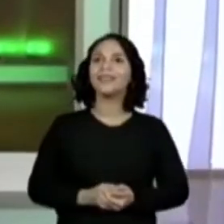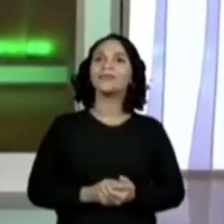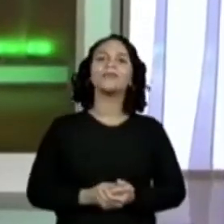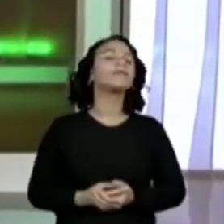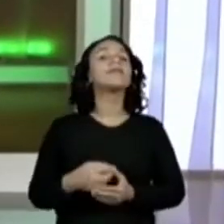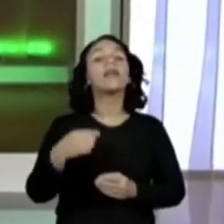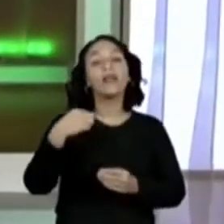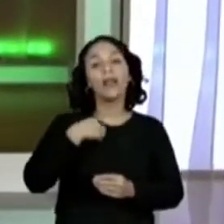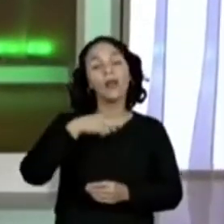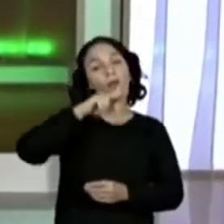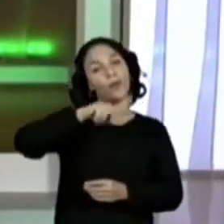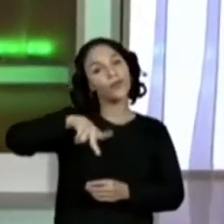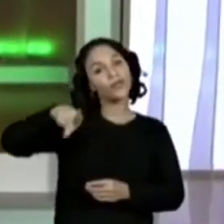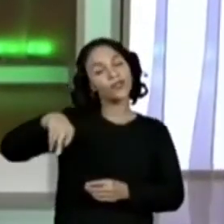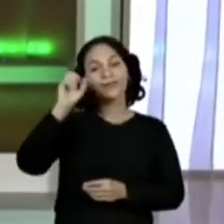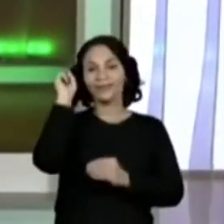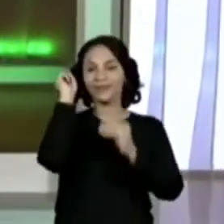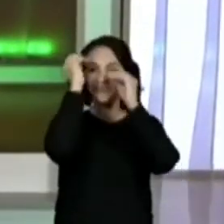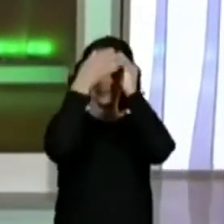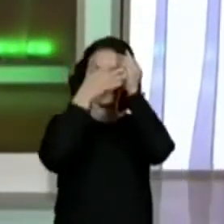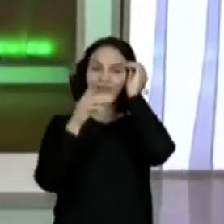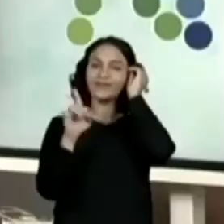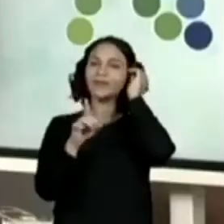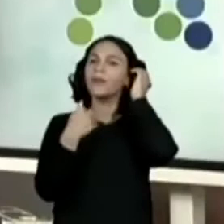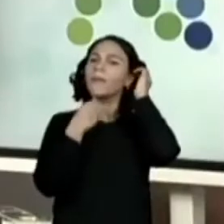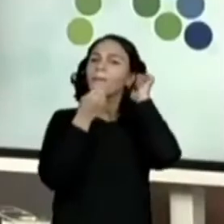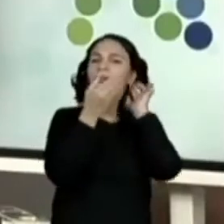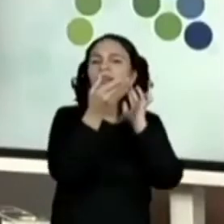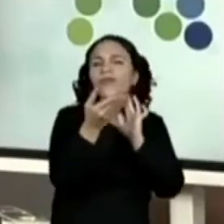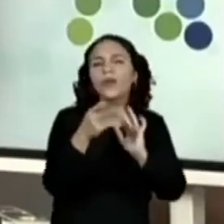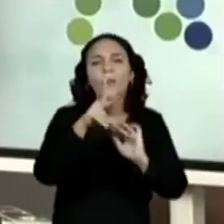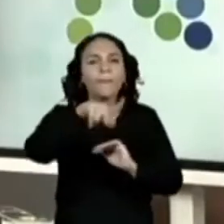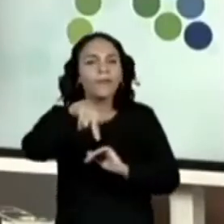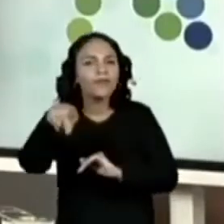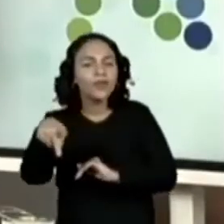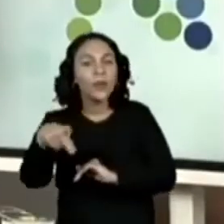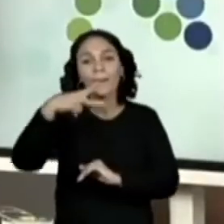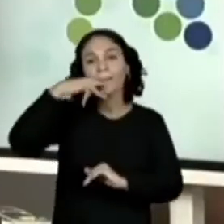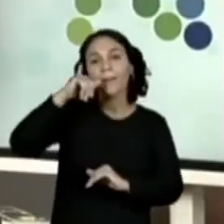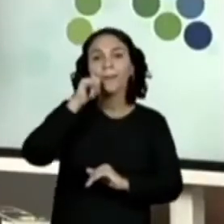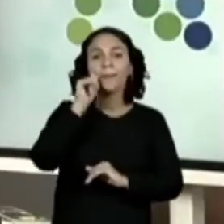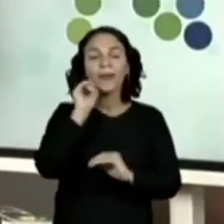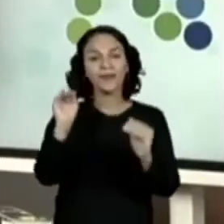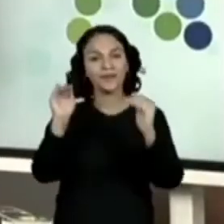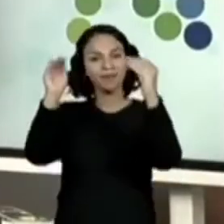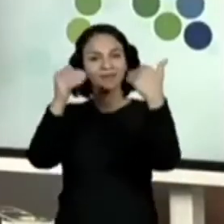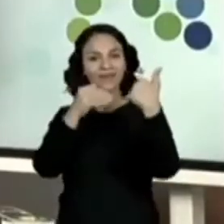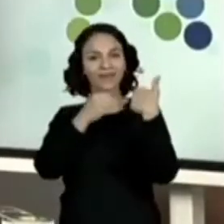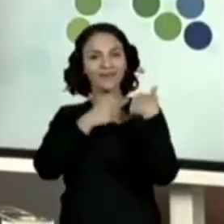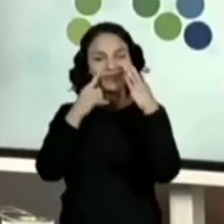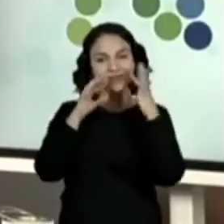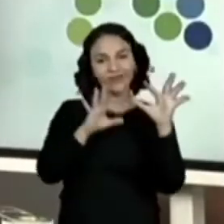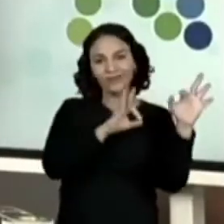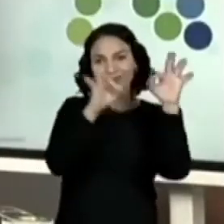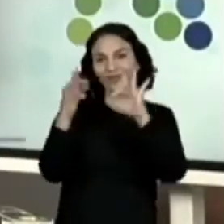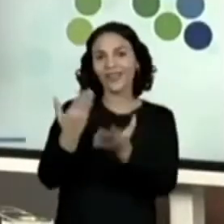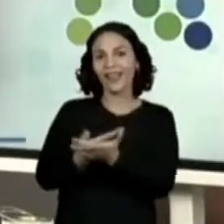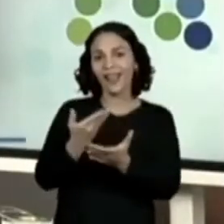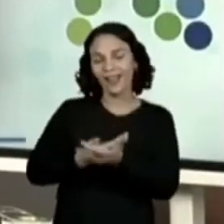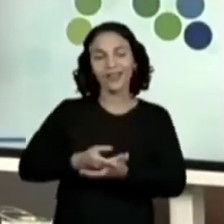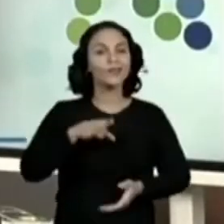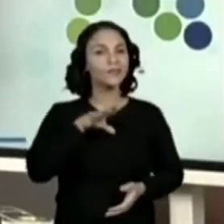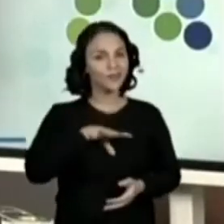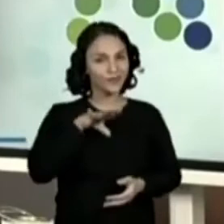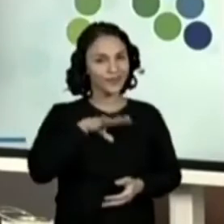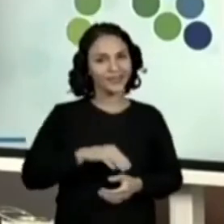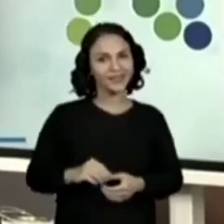professor Joelson, quero dar as boas-vindas também aos professores, pais e responsáveis que acompanham essa aula que será de língua